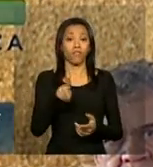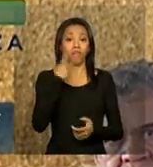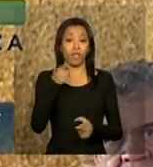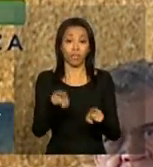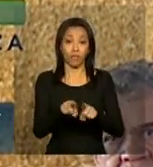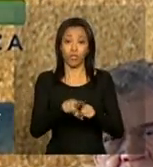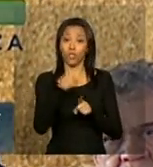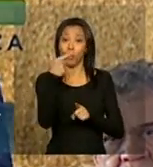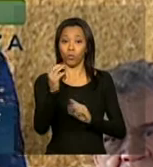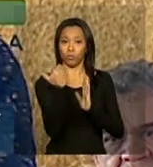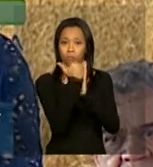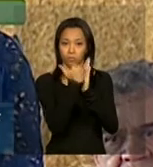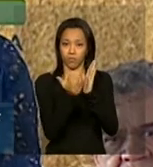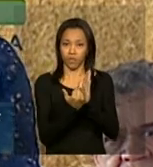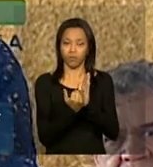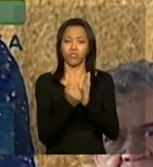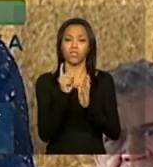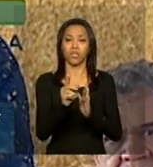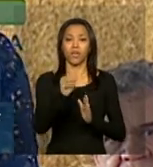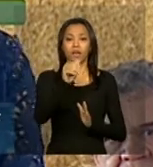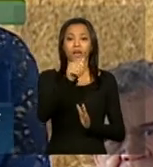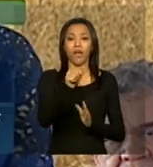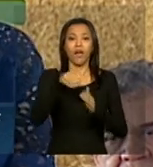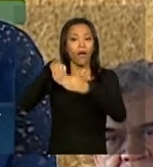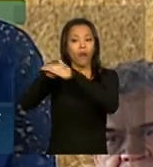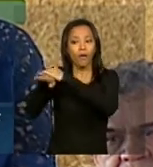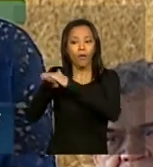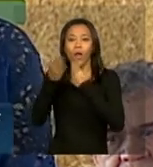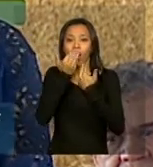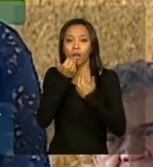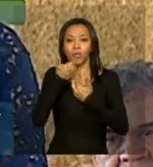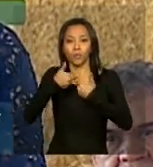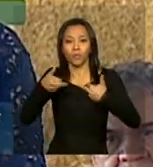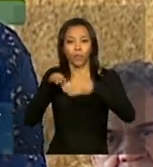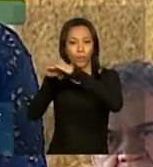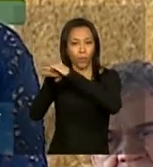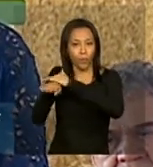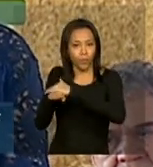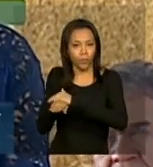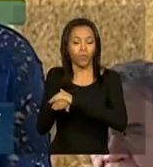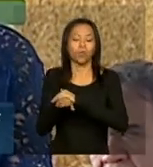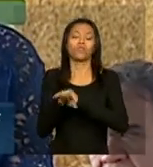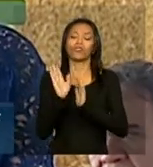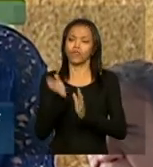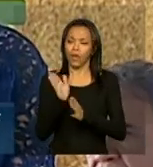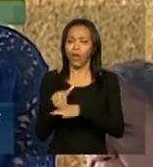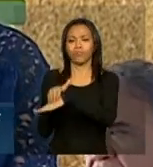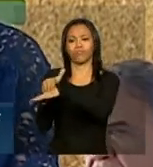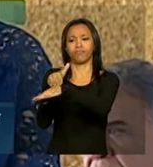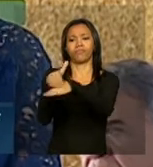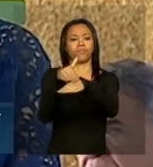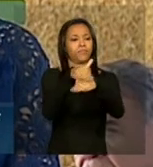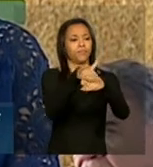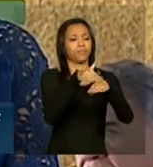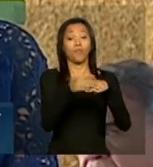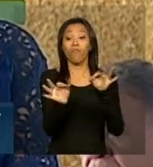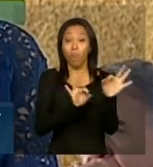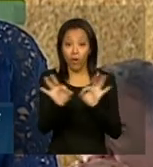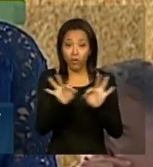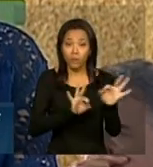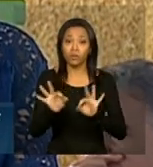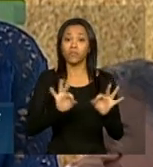armazenamento. Nós conversamos muito com todo mundo para fazer o plano de armazenamento. E o plano